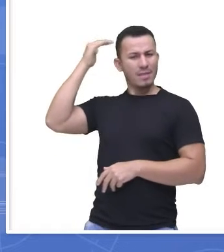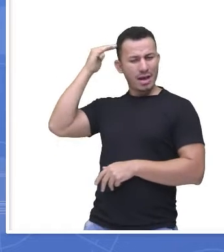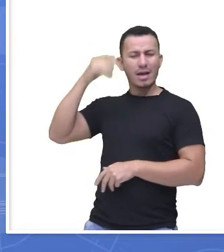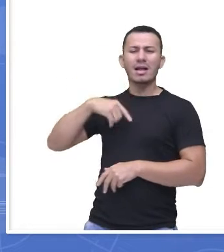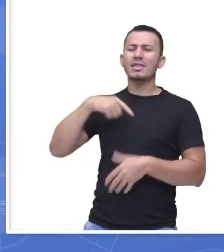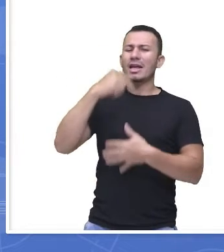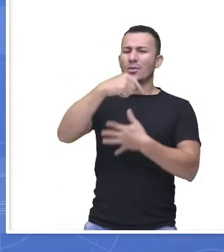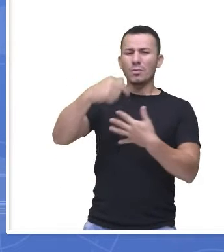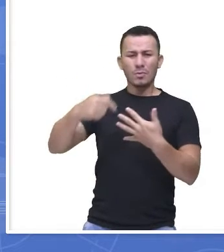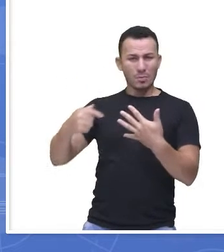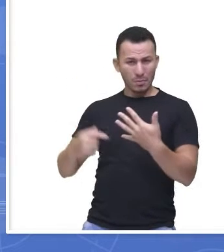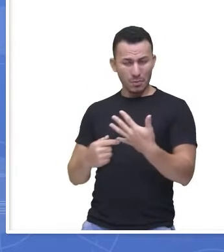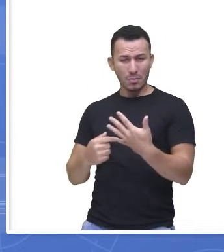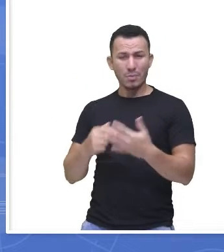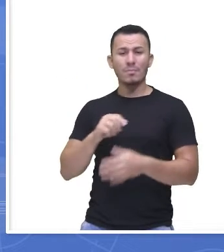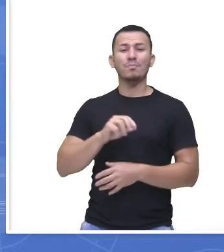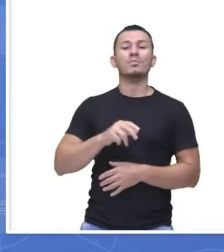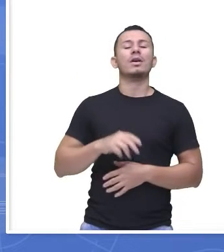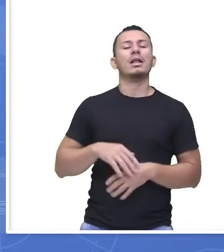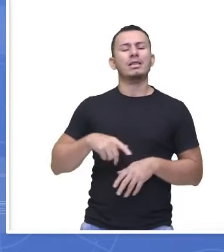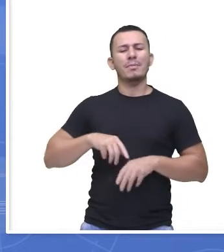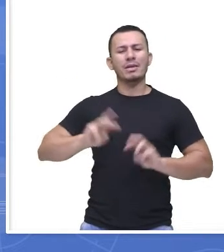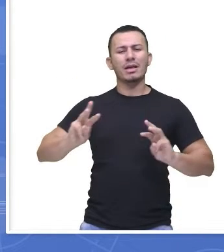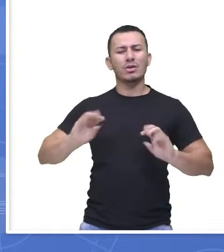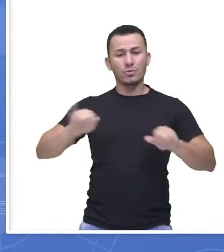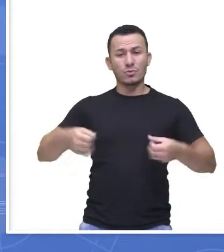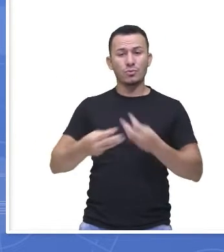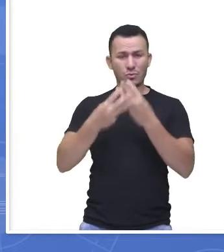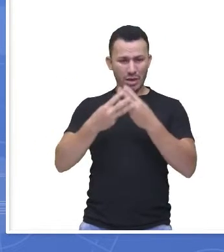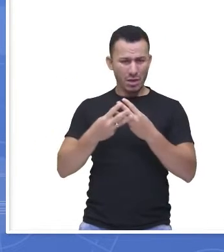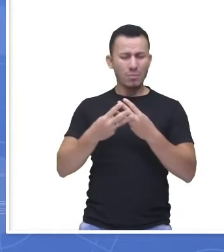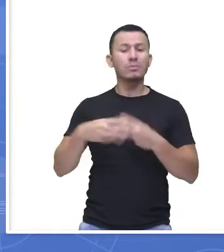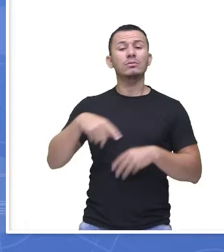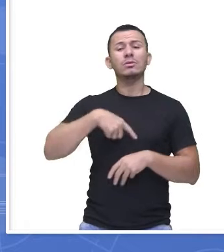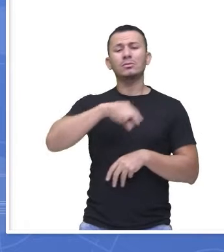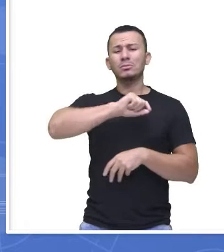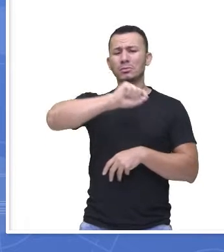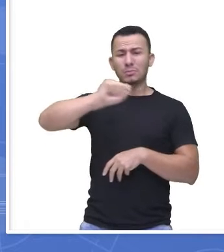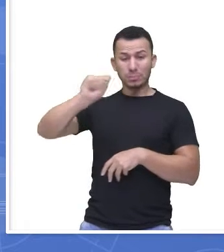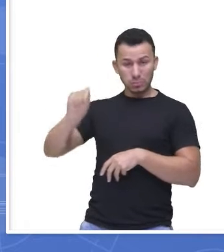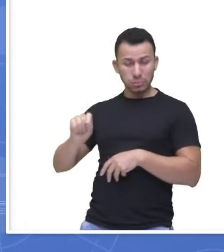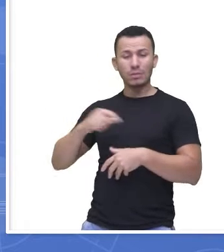né, o judaísmo. Então, a diversidade